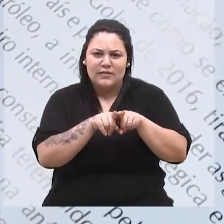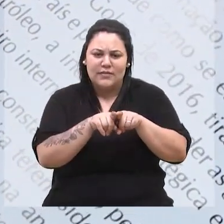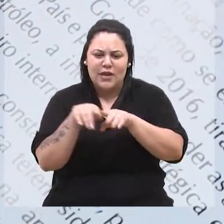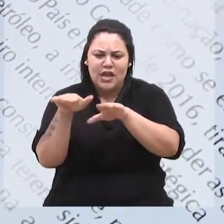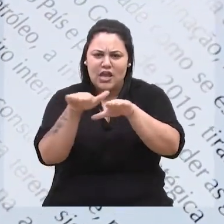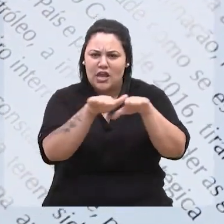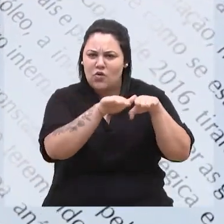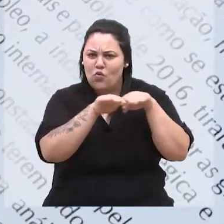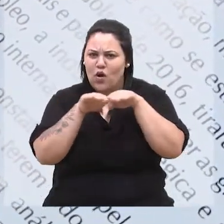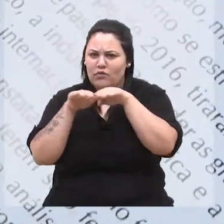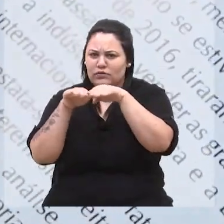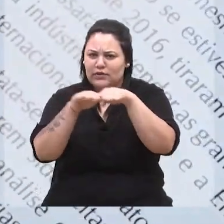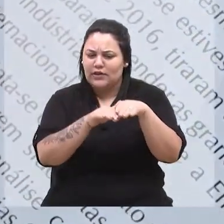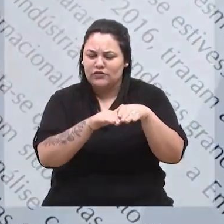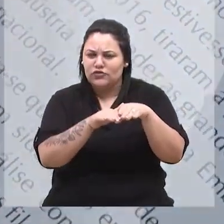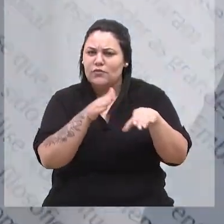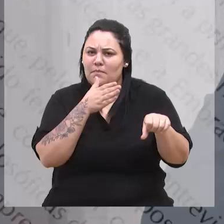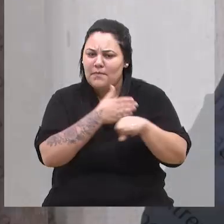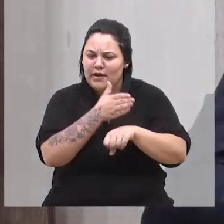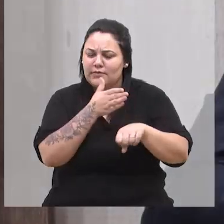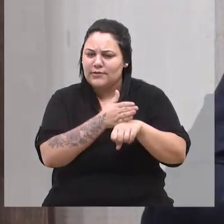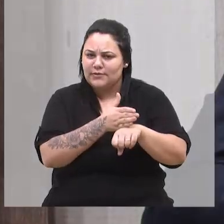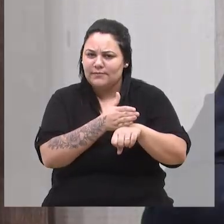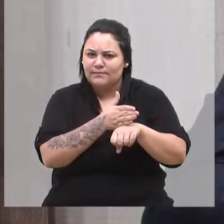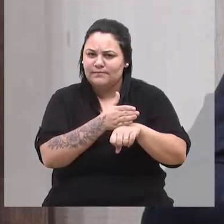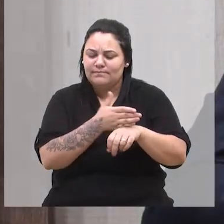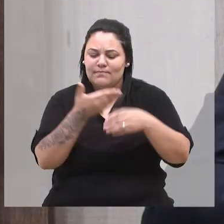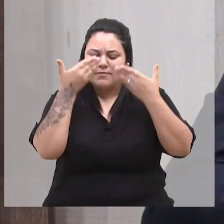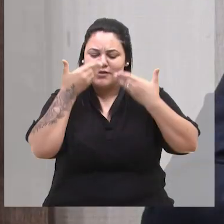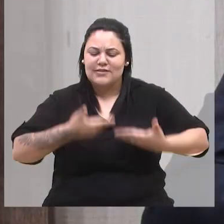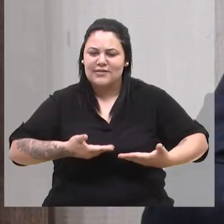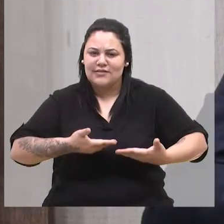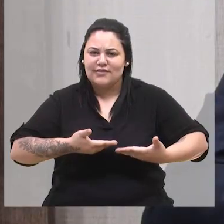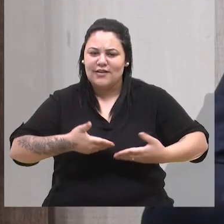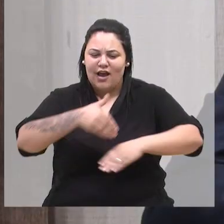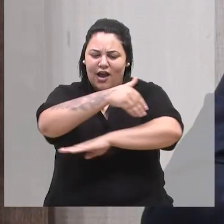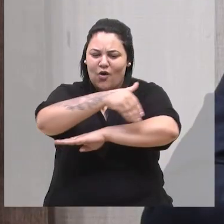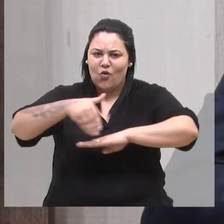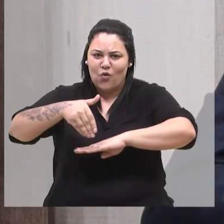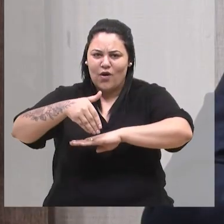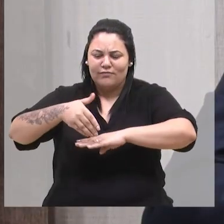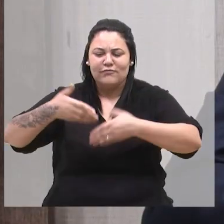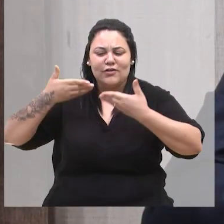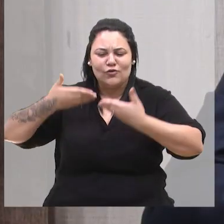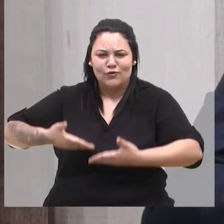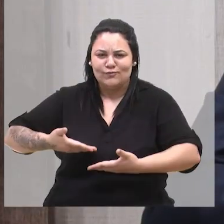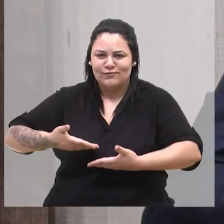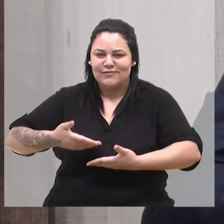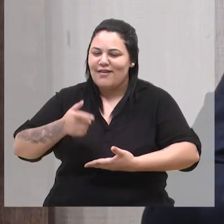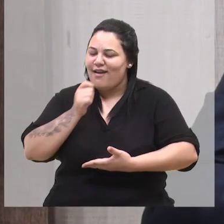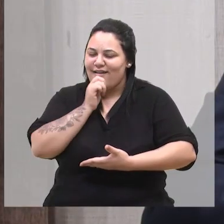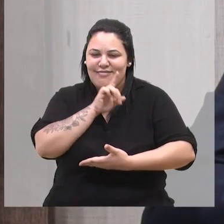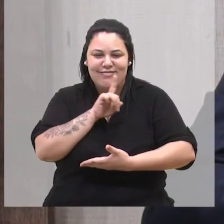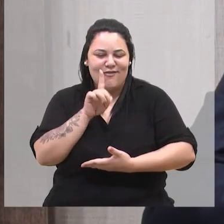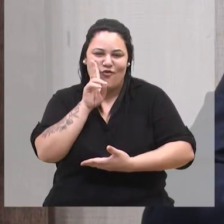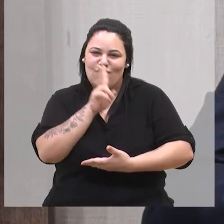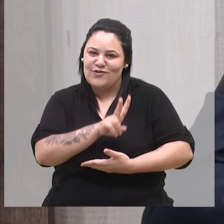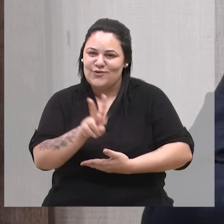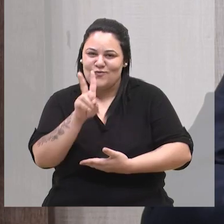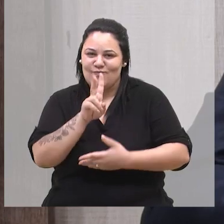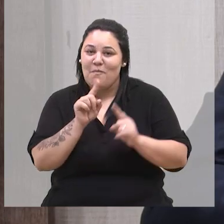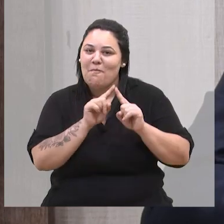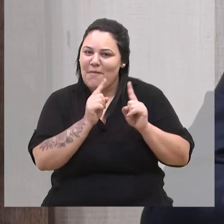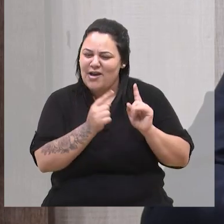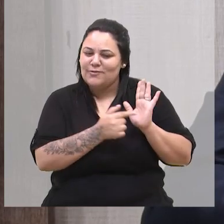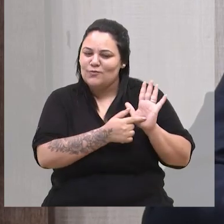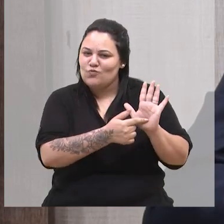equidade de participação. Corpos nas ruas e corpos que não aparecem, mas estão se expressando